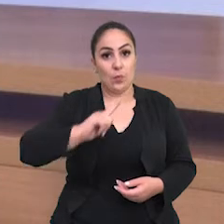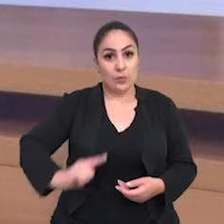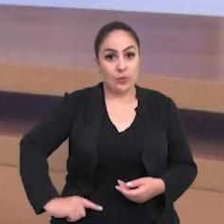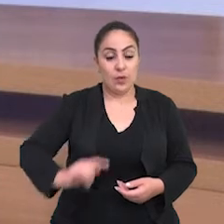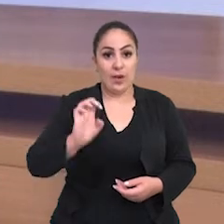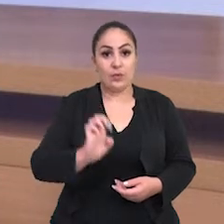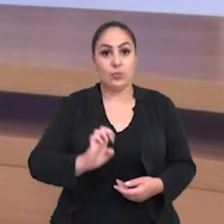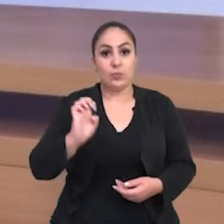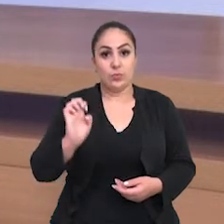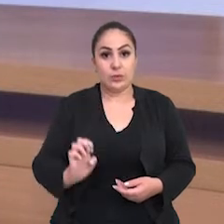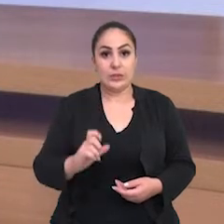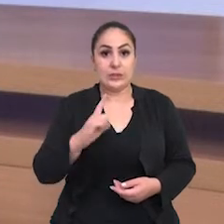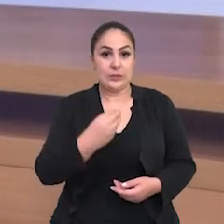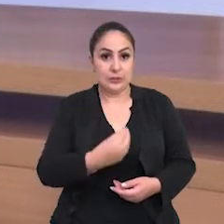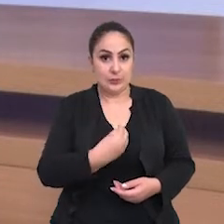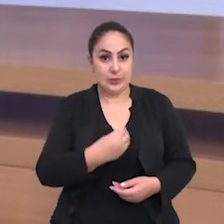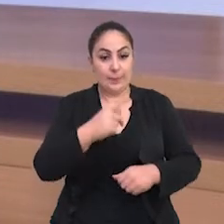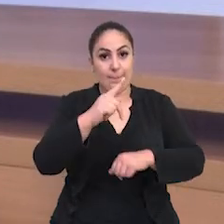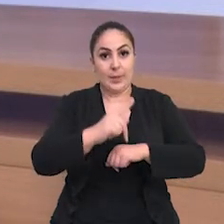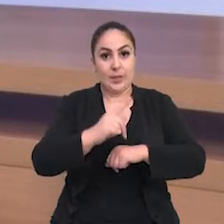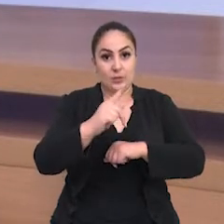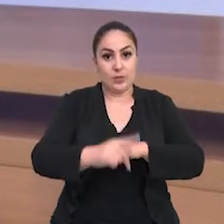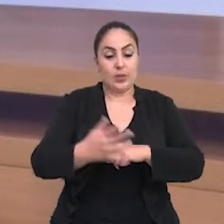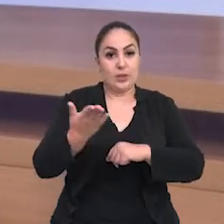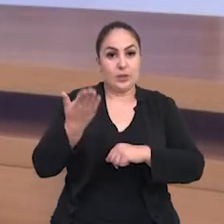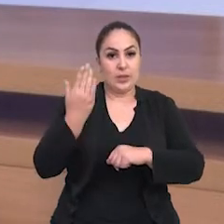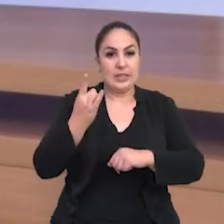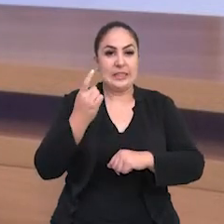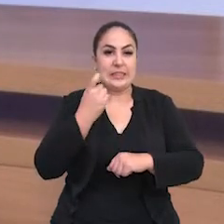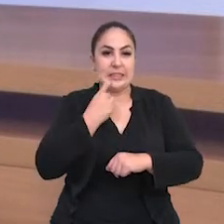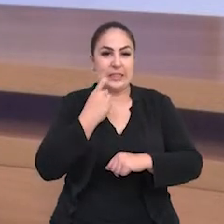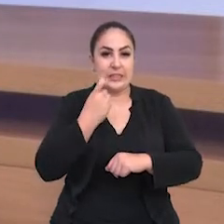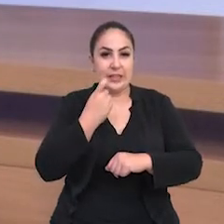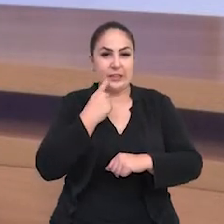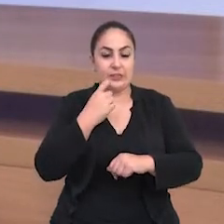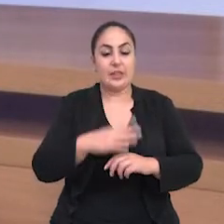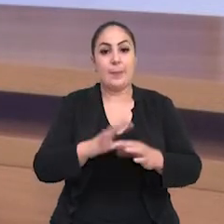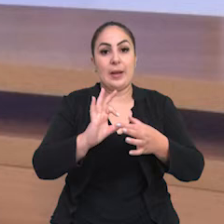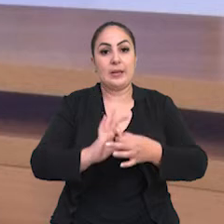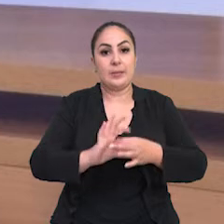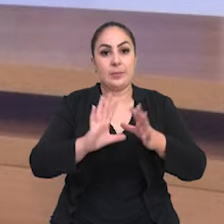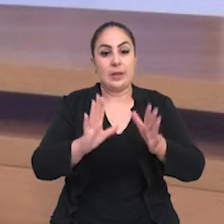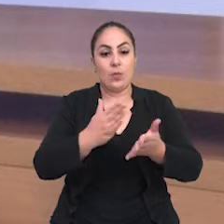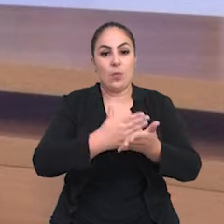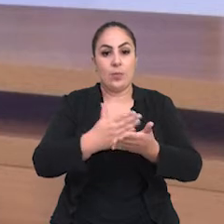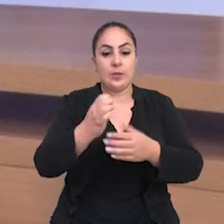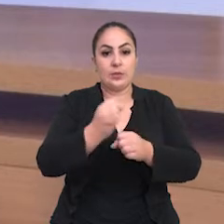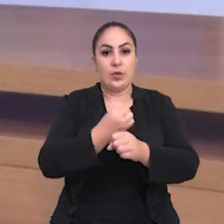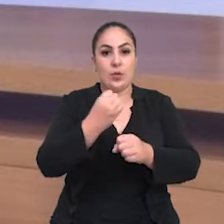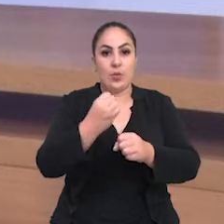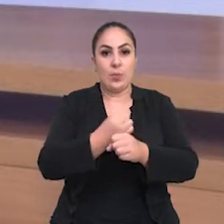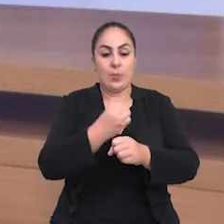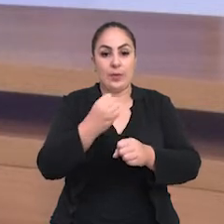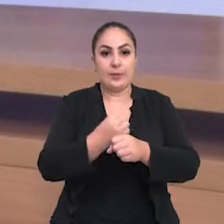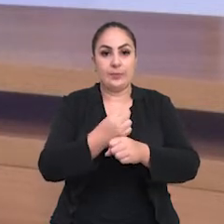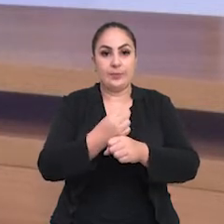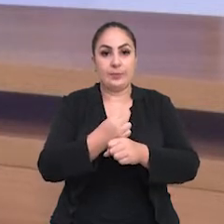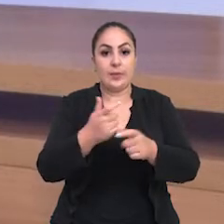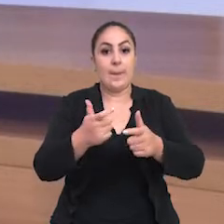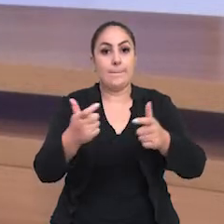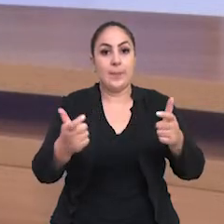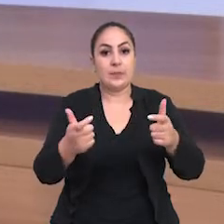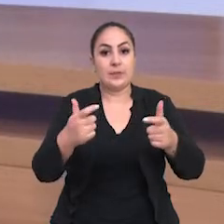O governador Eduardo Leite esteve em Passo Fundo na última sexta-feira para autorizar o início das obras